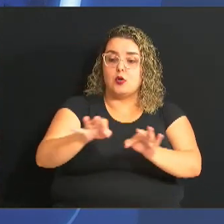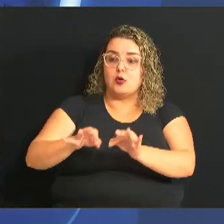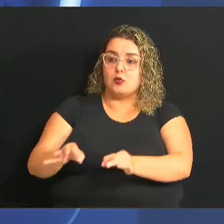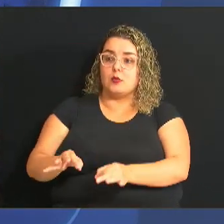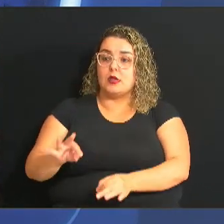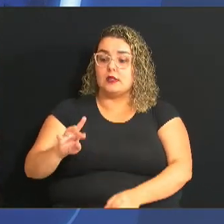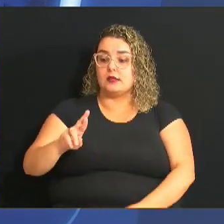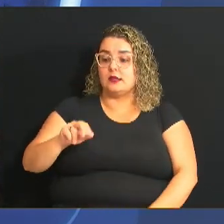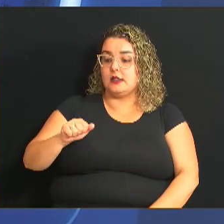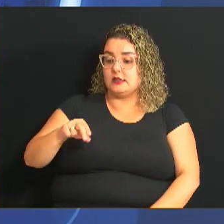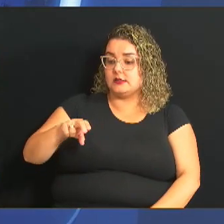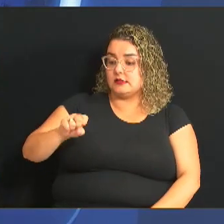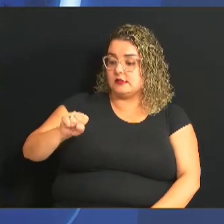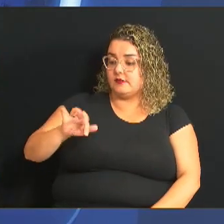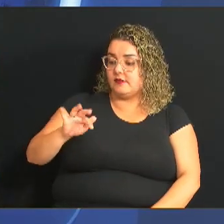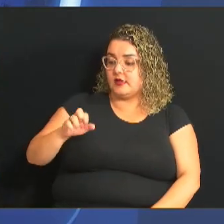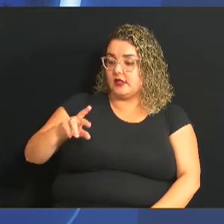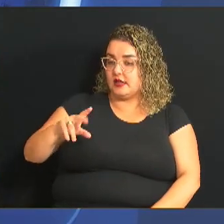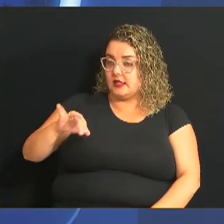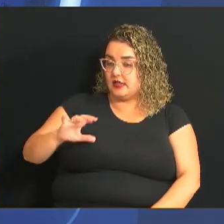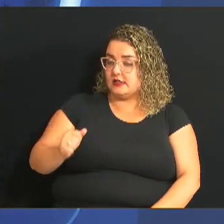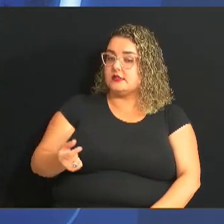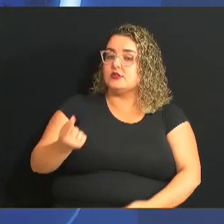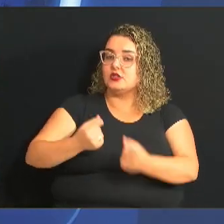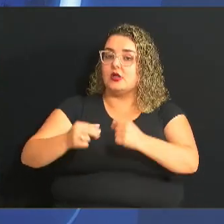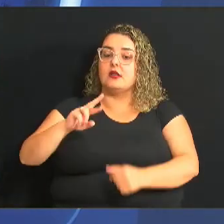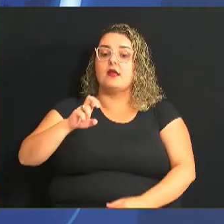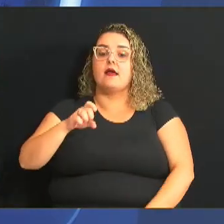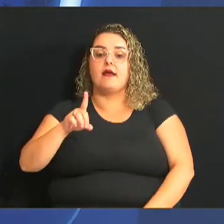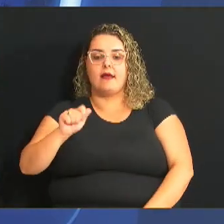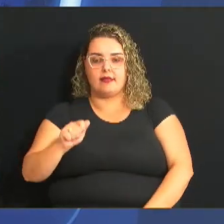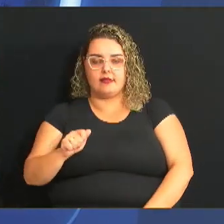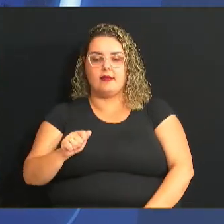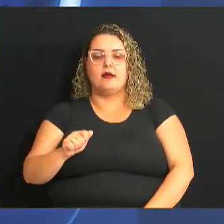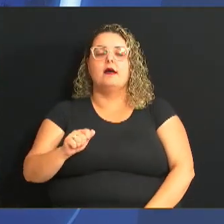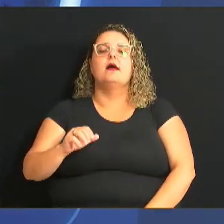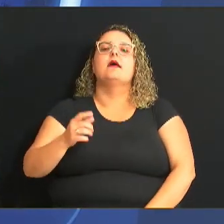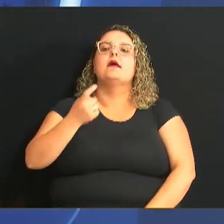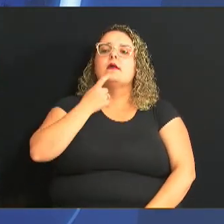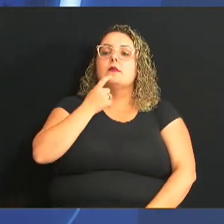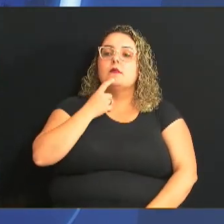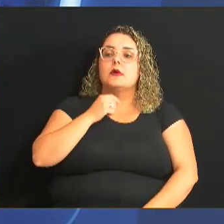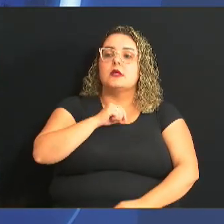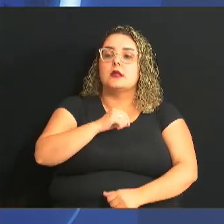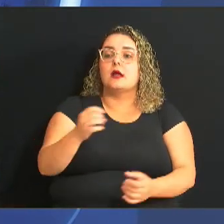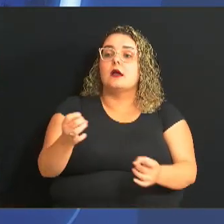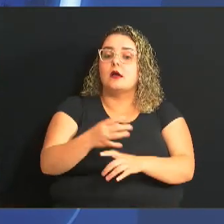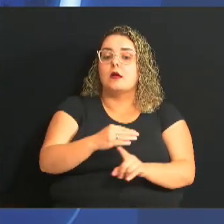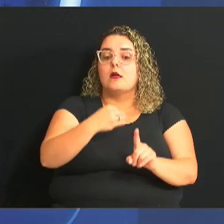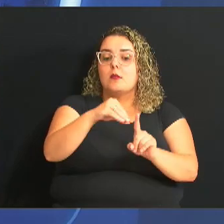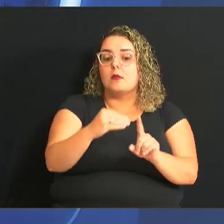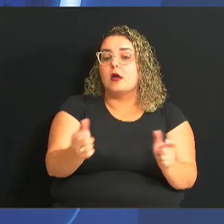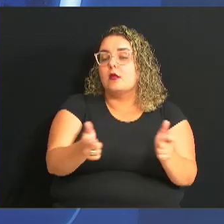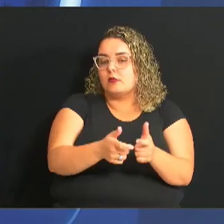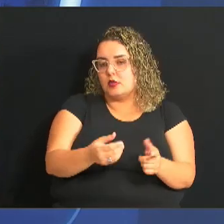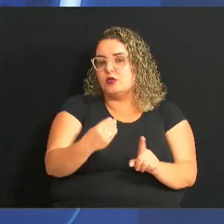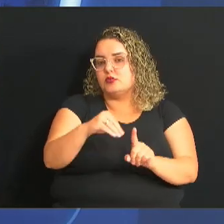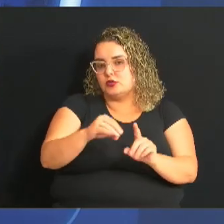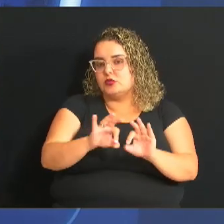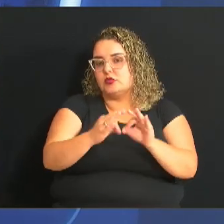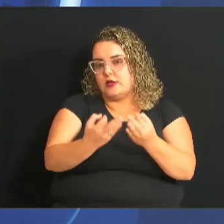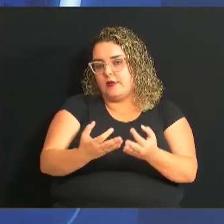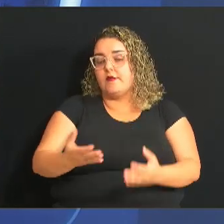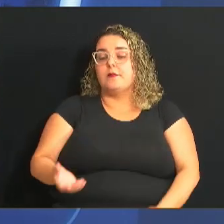renda, denominado Renda Campinas, para o enfrentamento da vulnerabilidade social. O programa é voltado às famílias